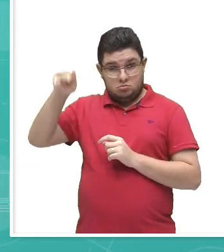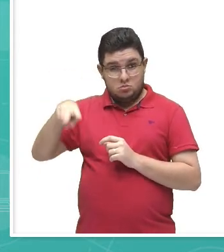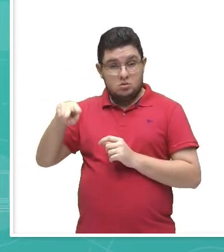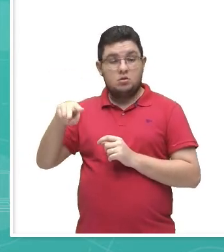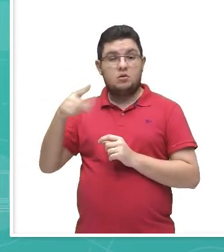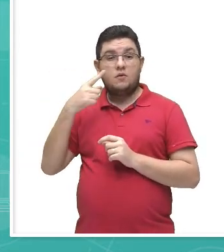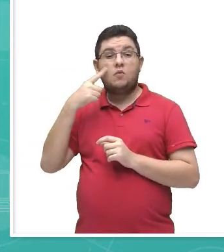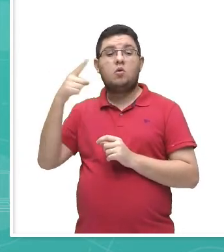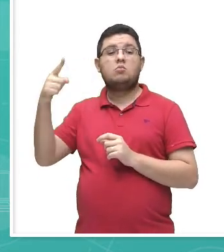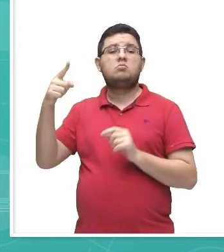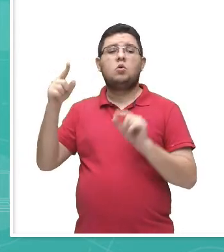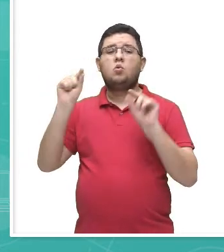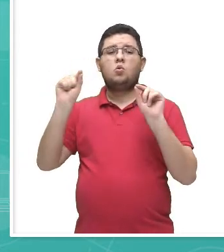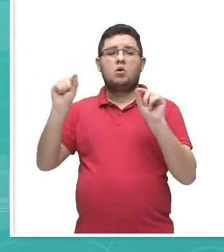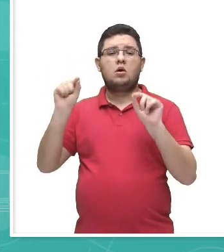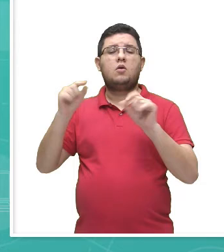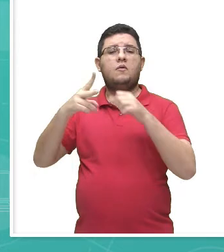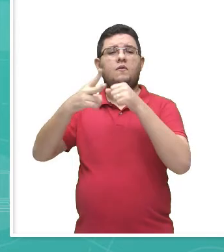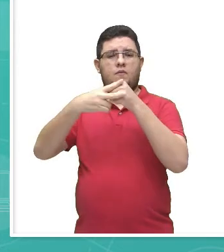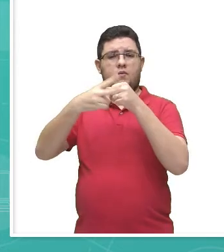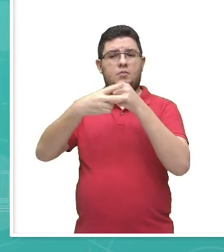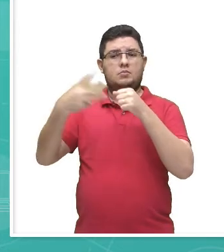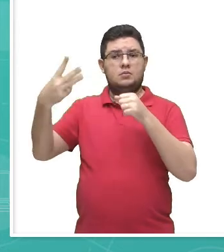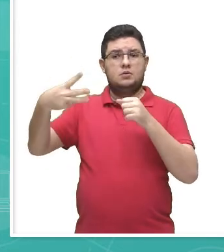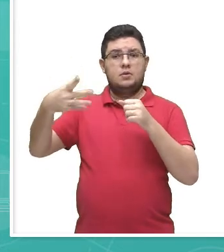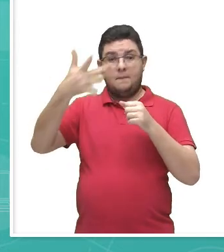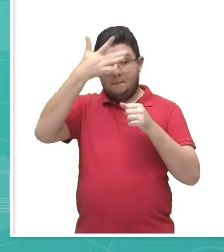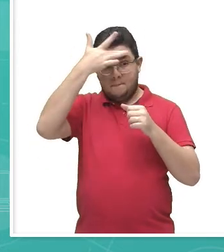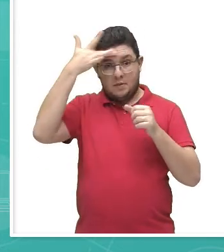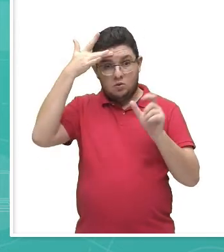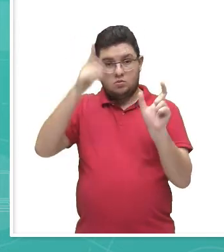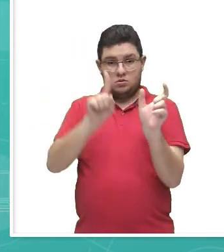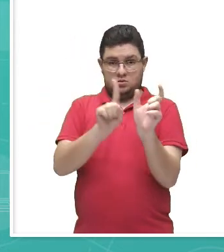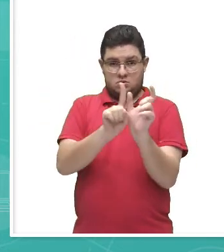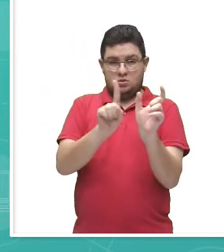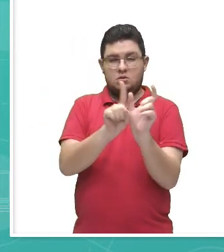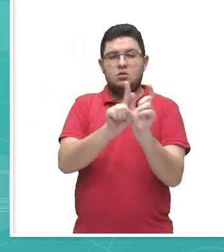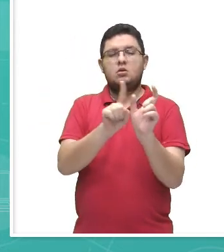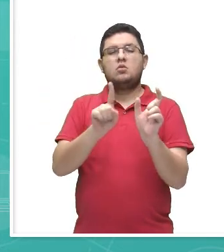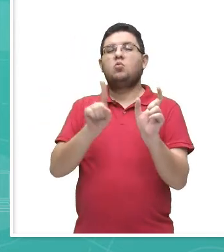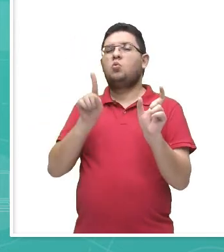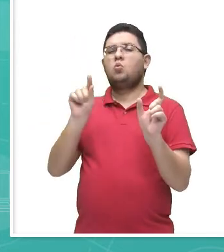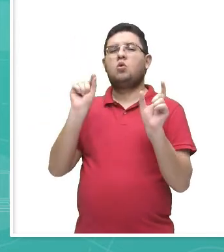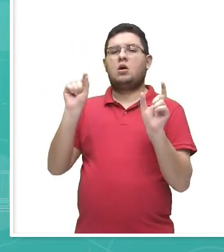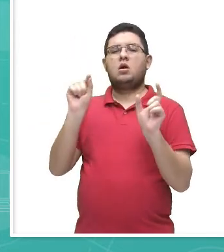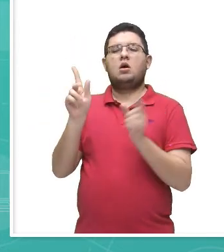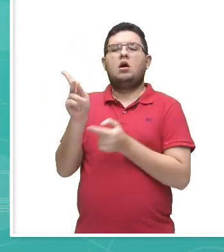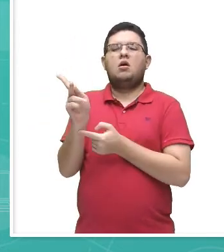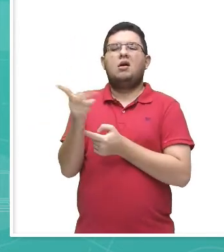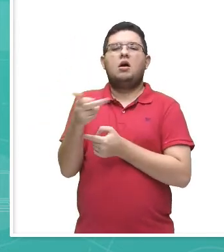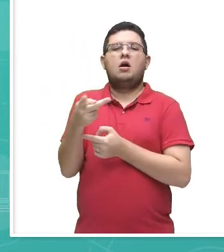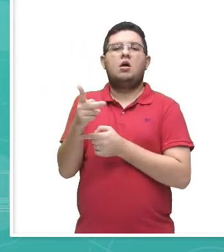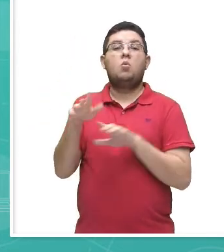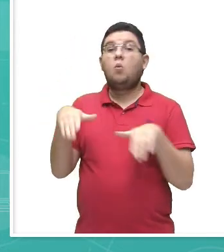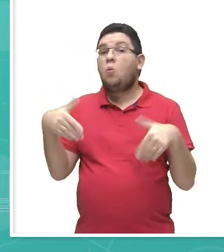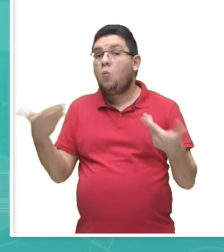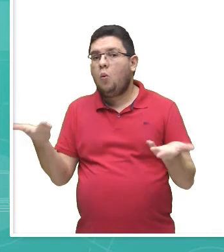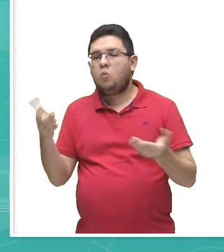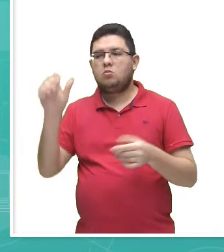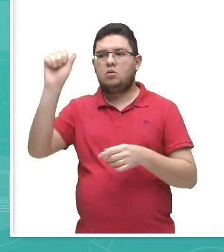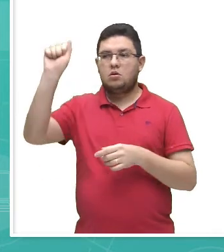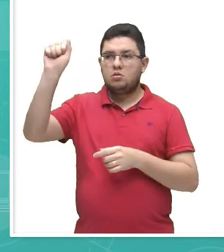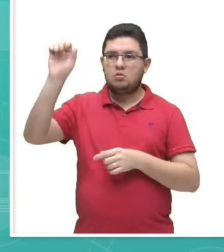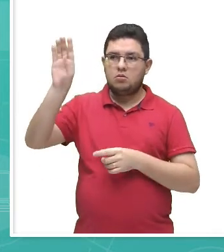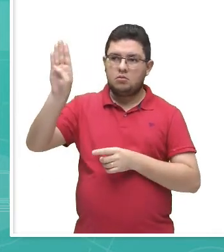a qual delas, né, apresenta, na verdade, uma frase com erro, né?